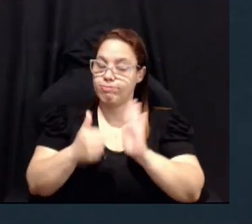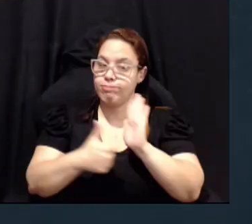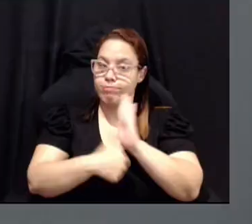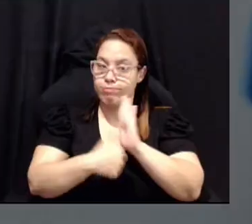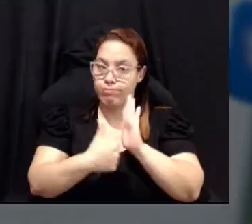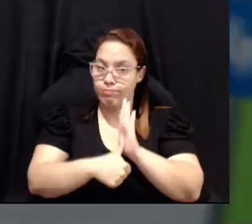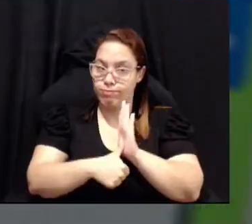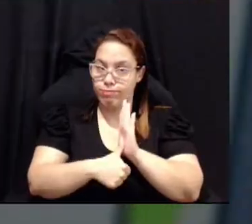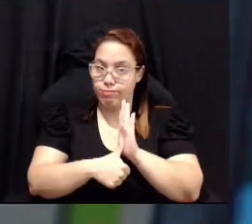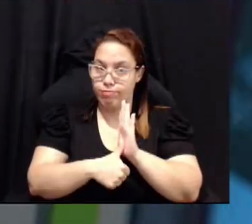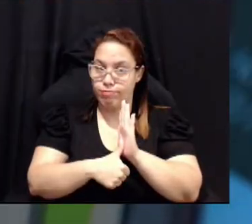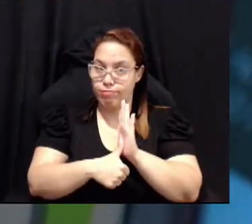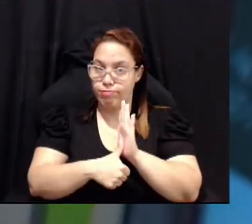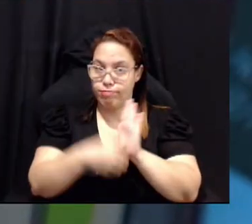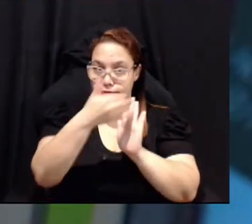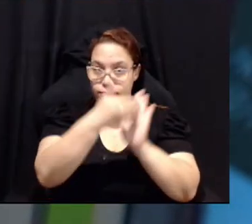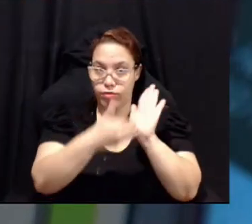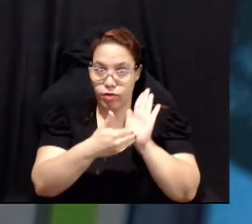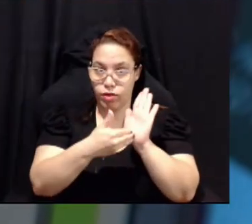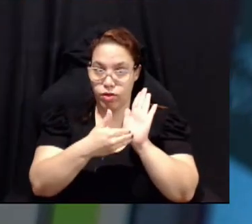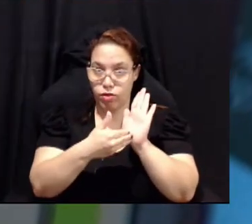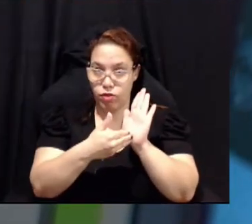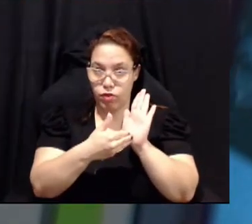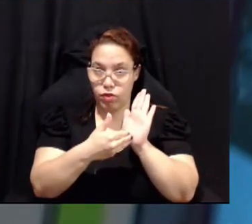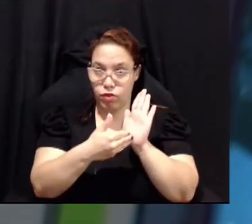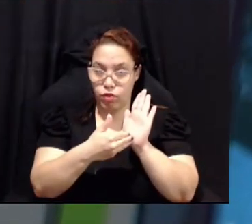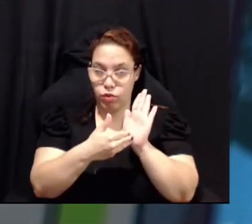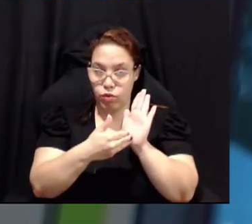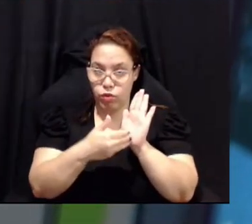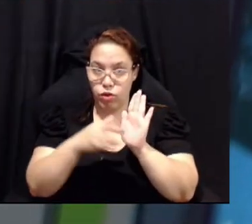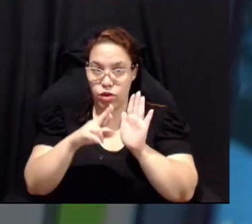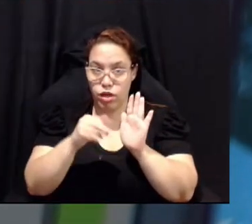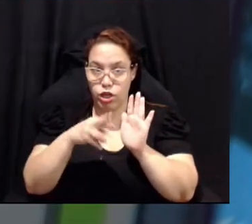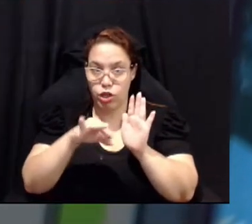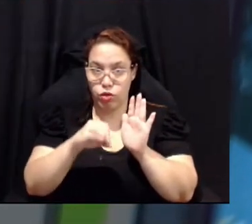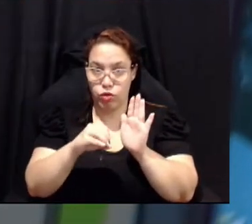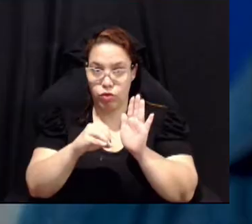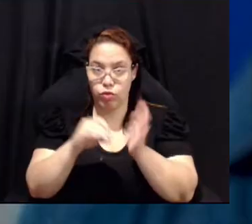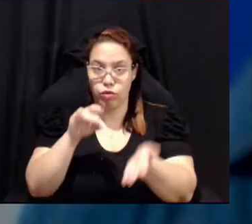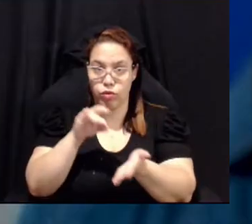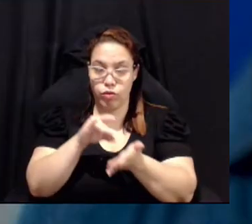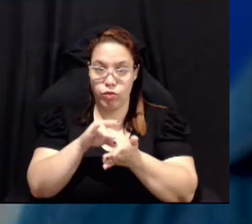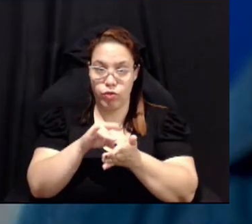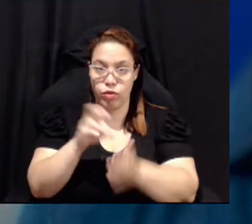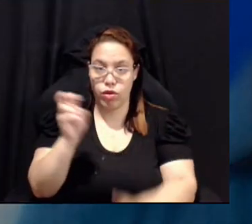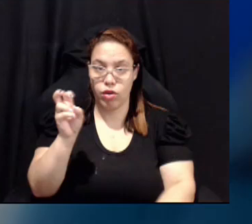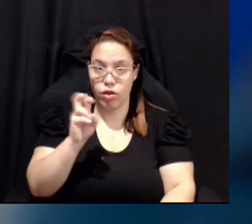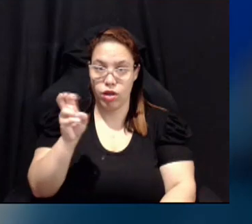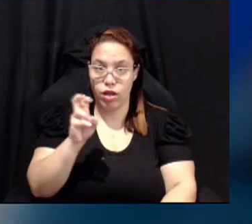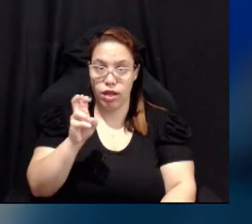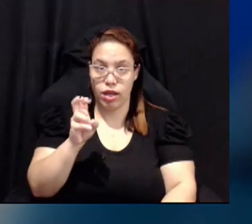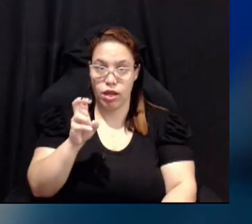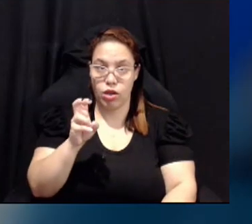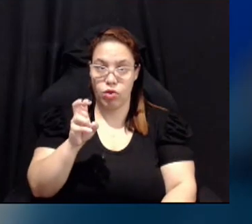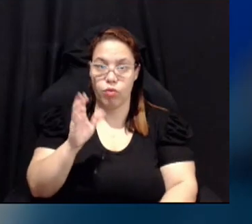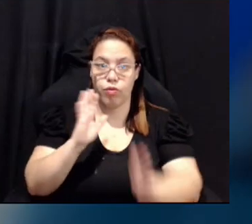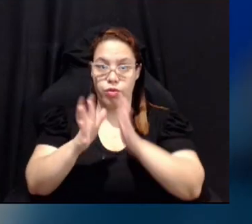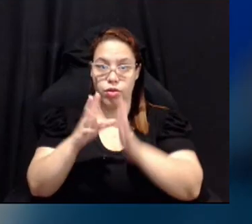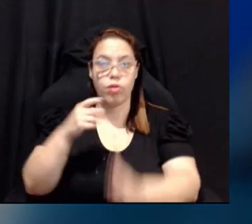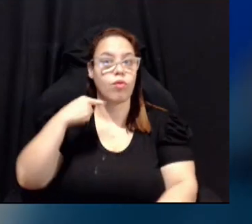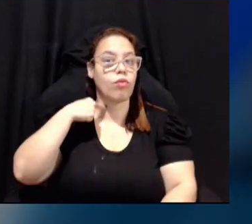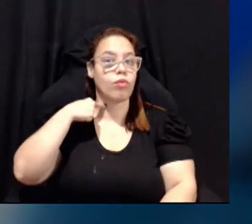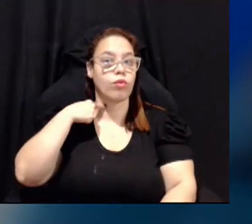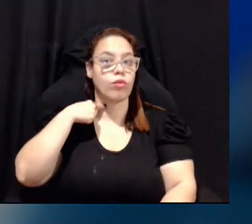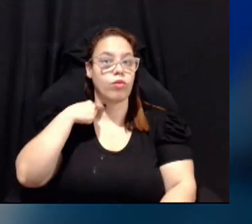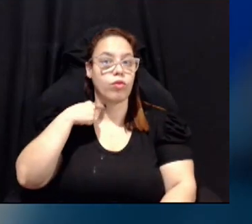Diário Oficial da União, as restituições serão efetuadas em 5 lotes, no período de maio a setembro